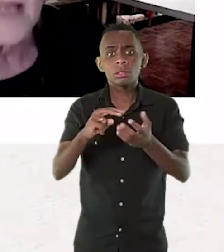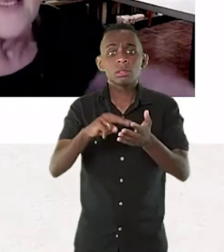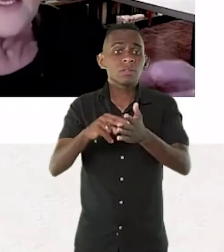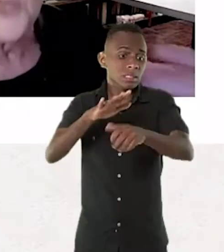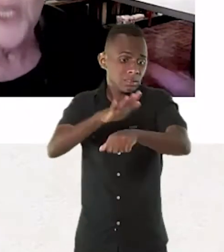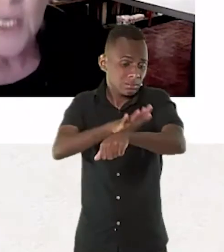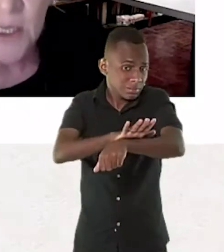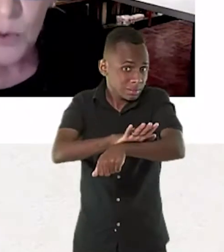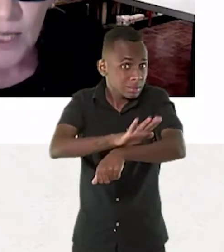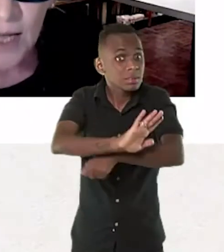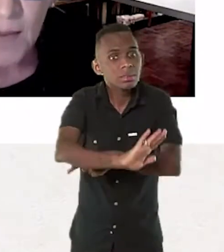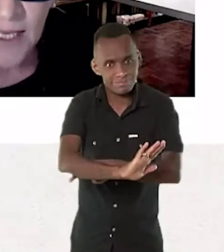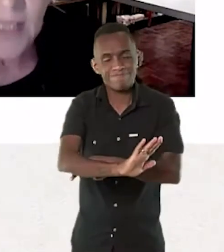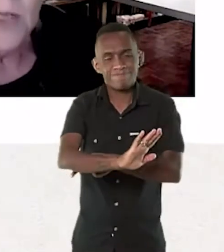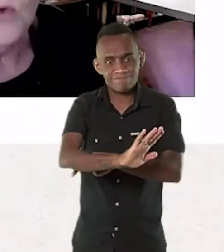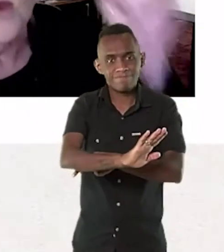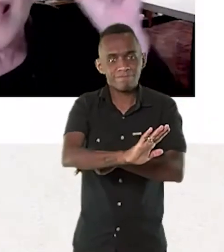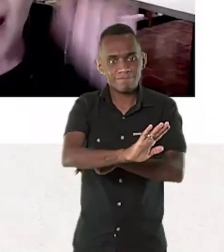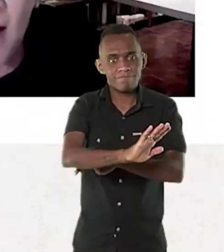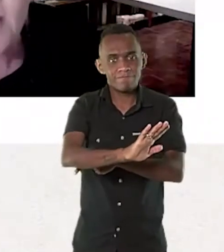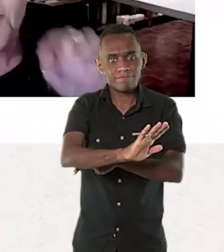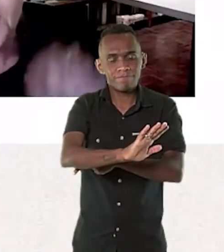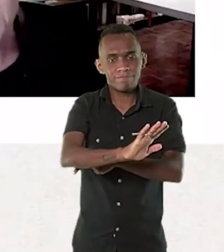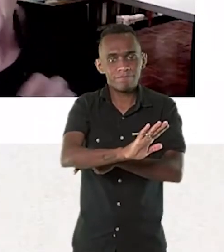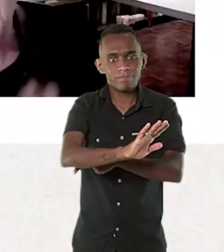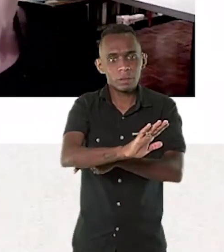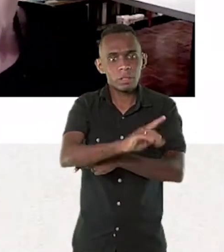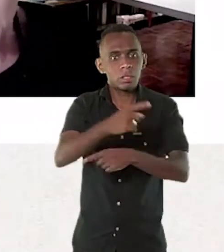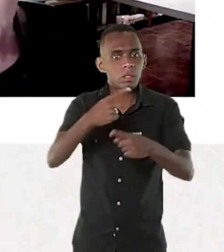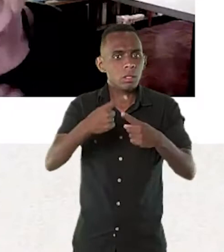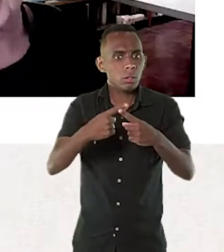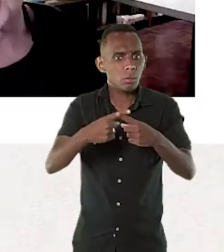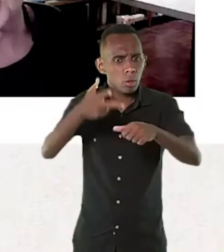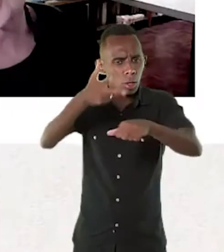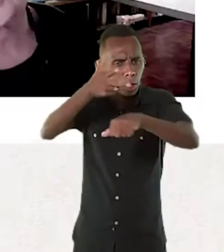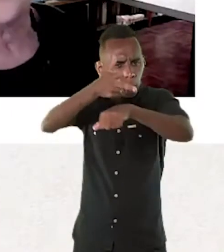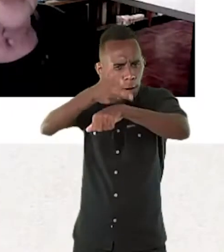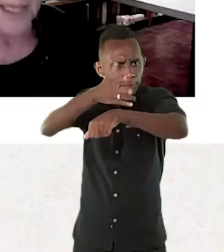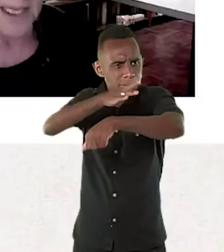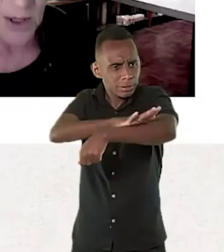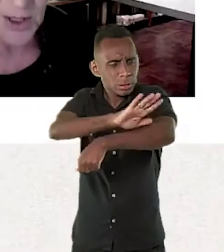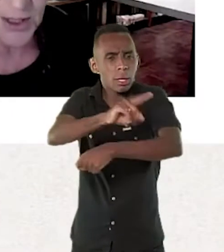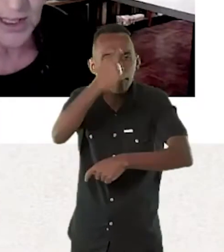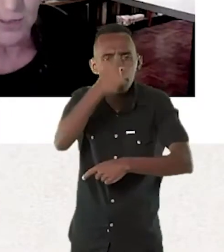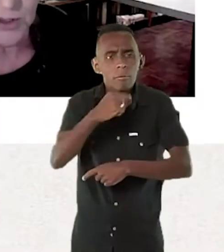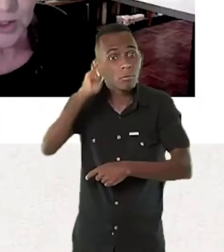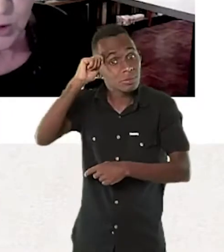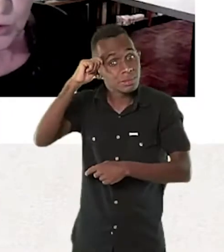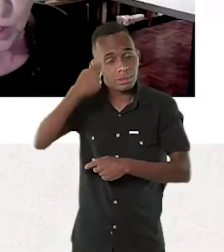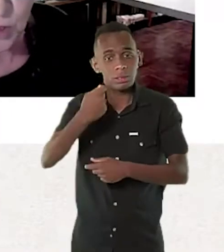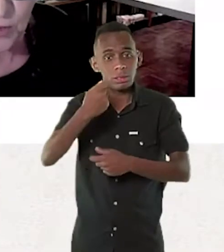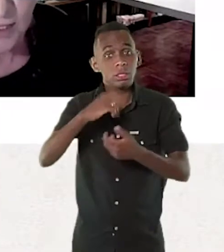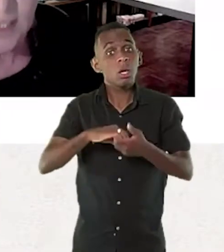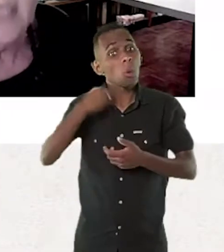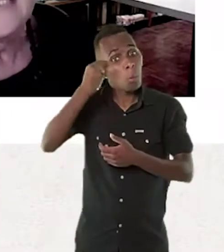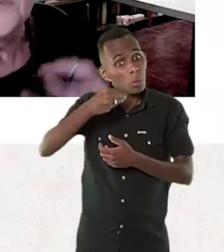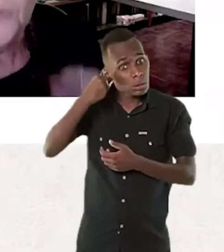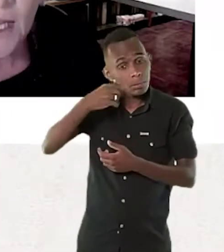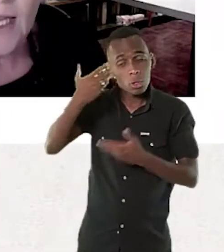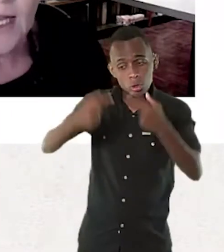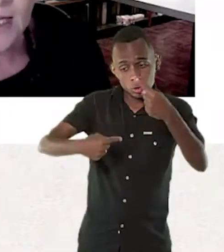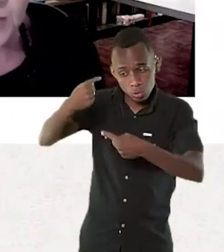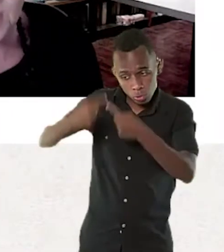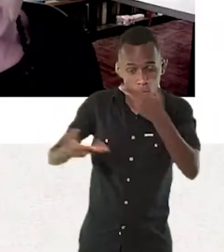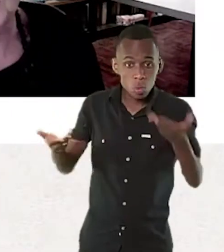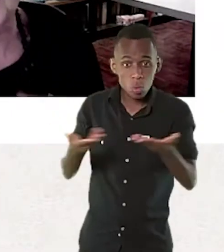indicando uma eugenia do olhar maquínico. A evidência é justamente isso que nós estamos discutindo